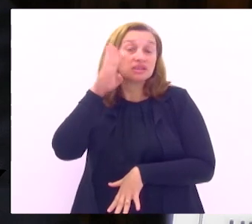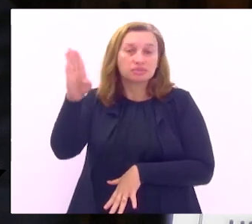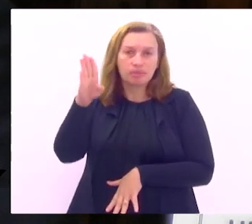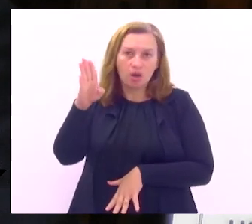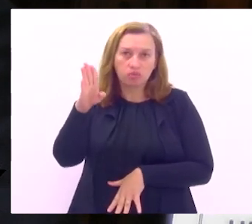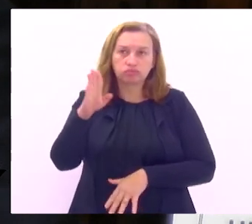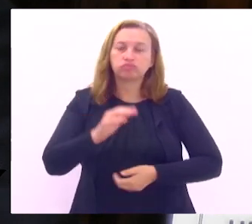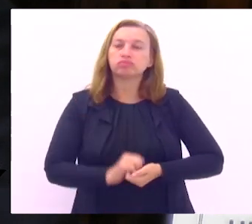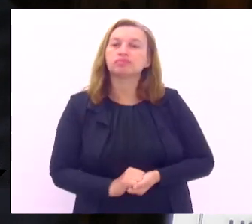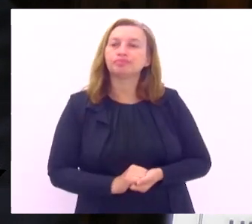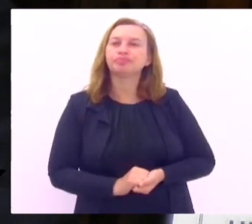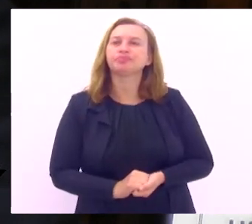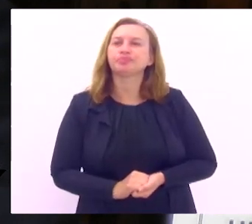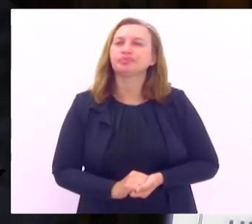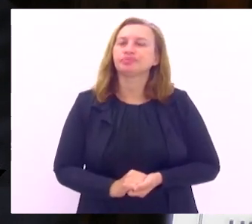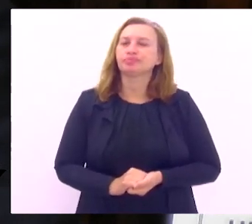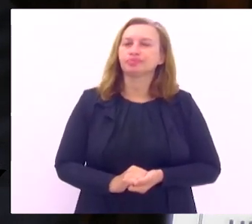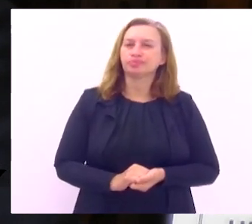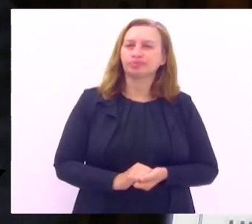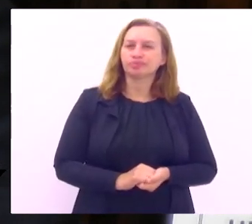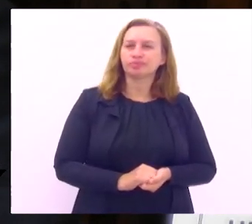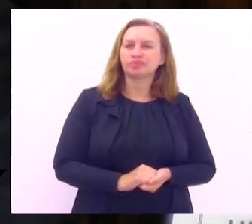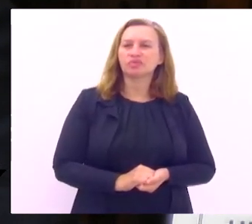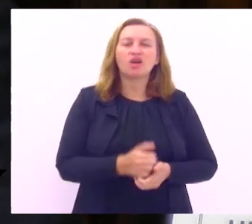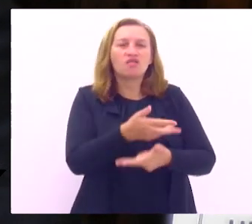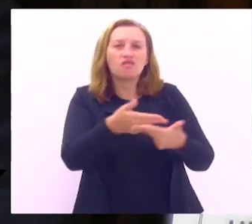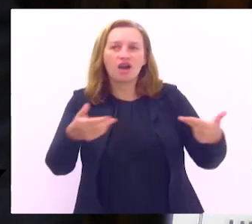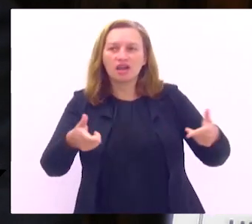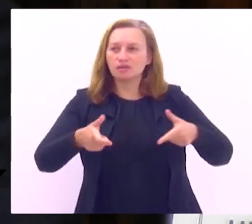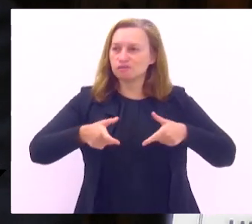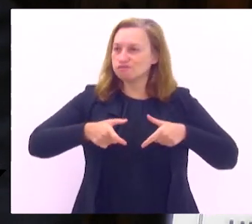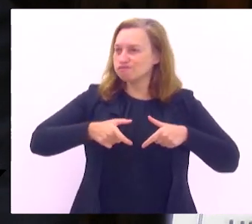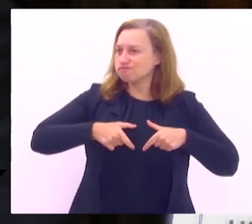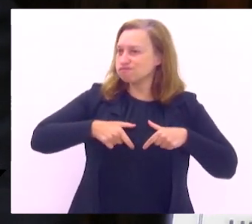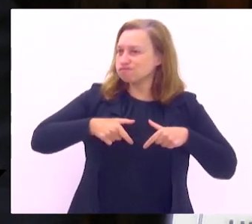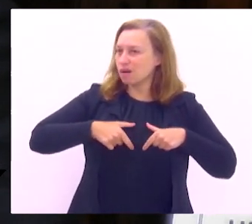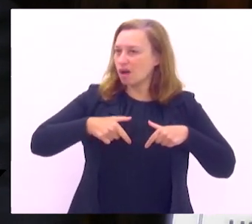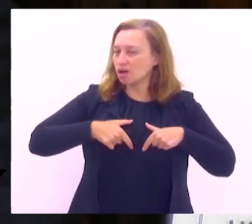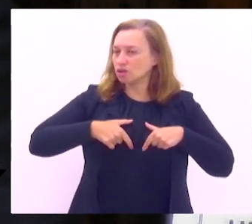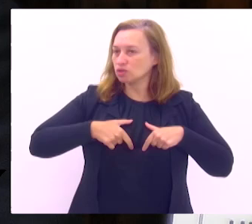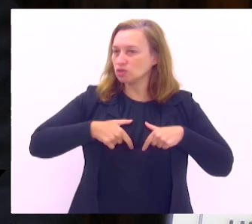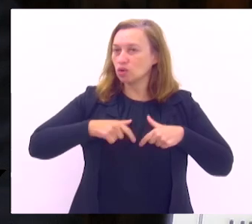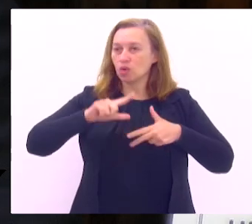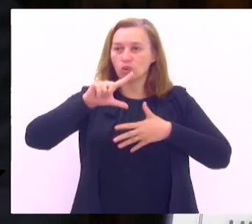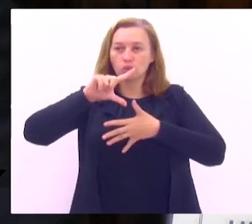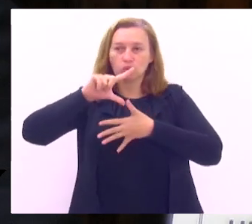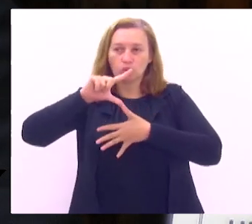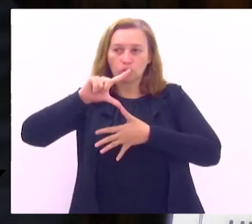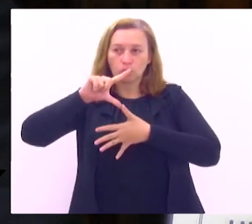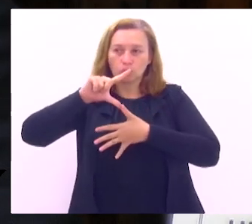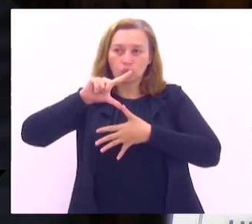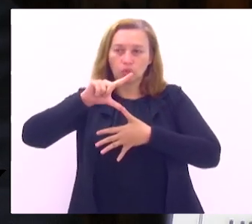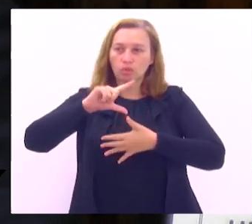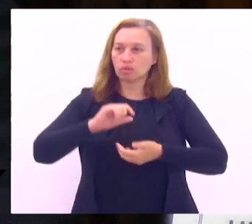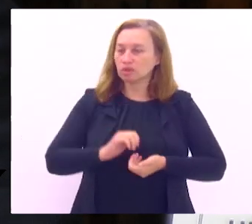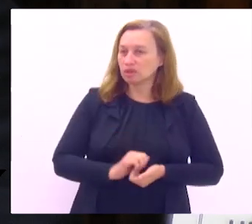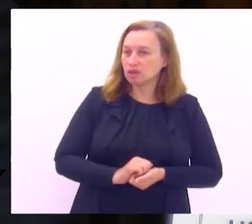alto rendimento que nos trouxe várias medalhas sul-americanas, mundiais,